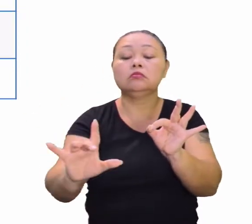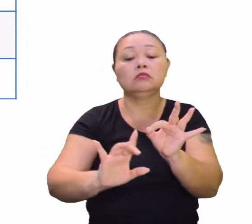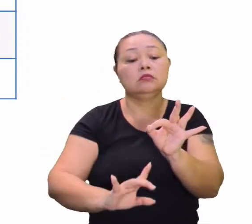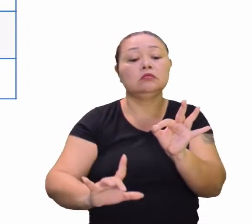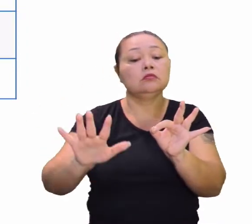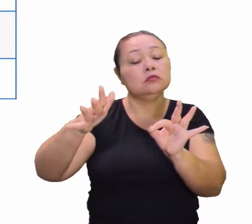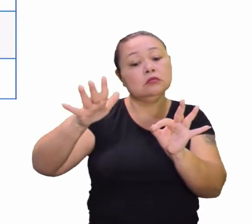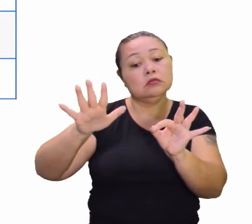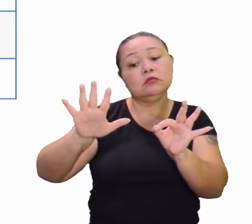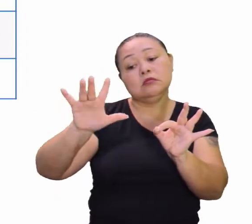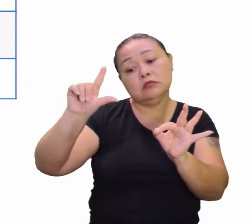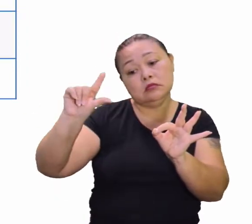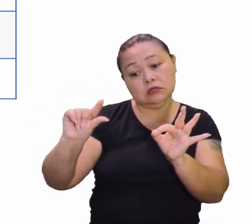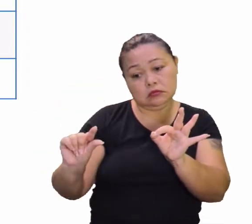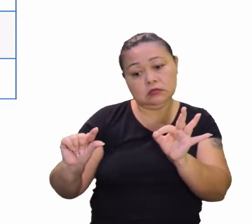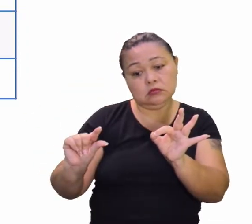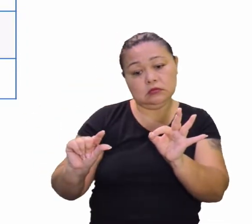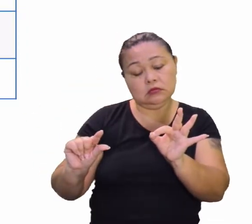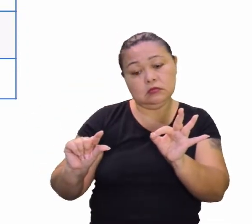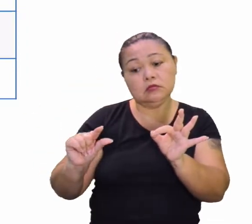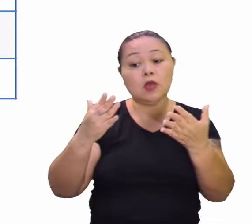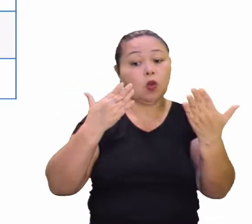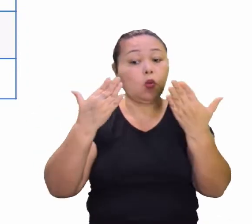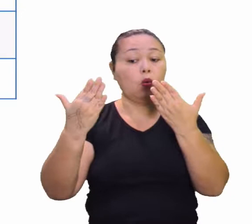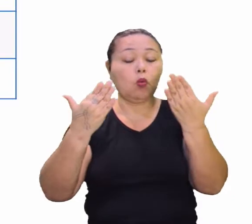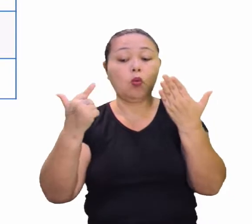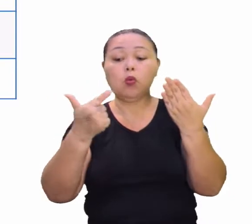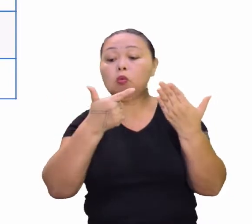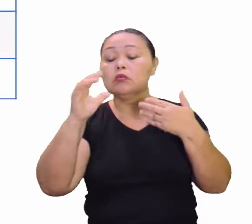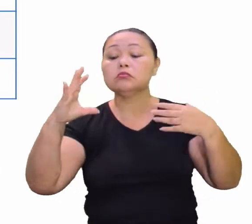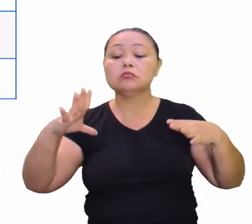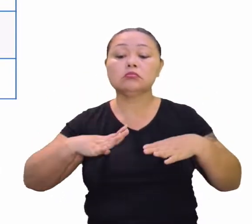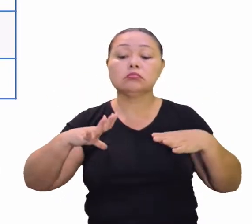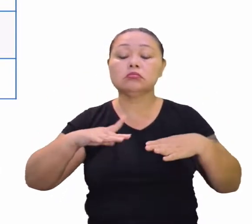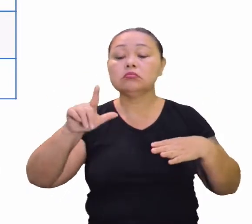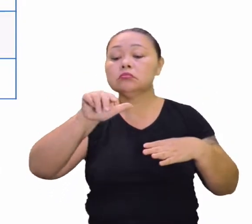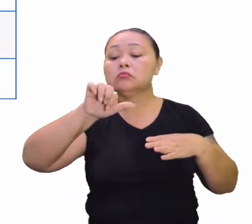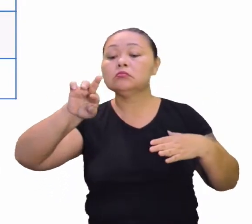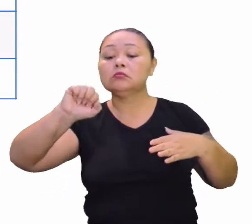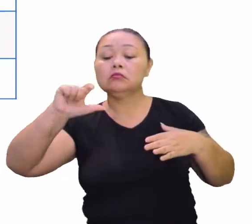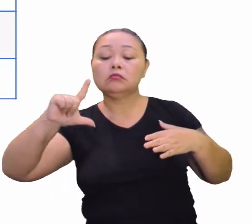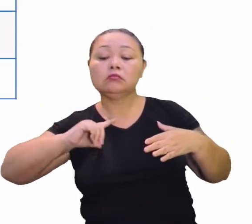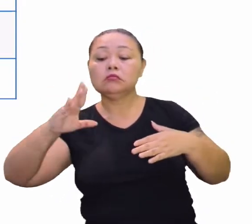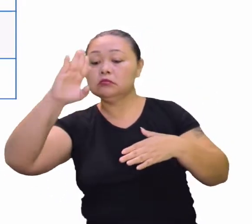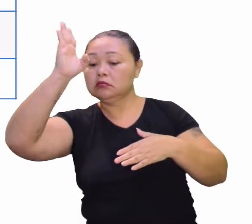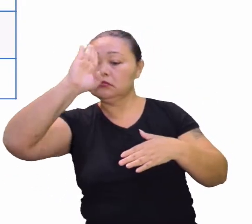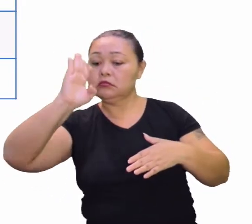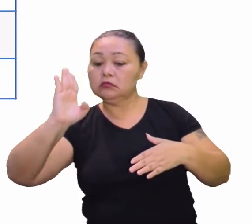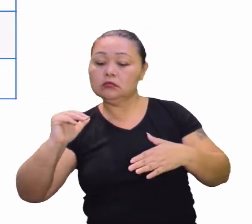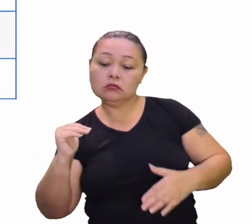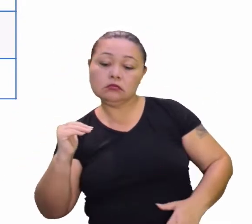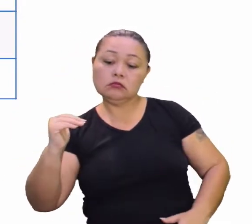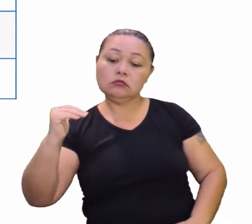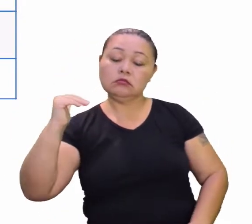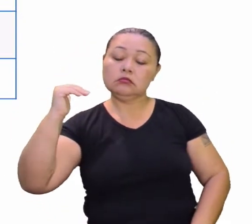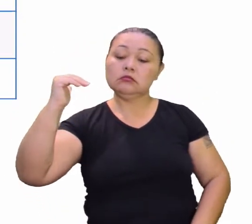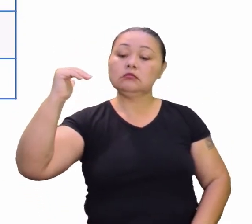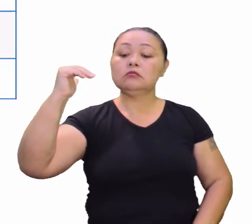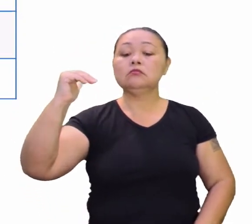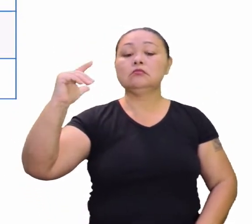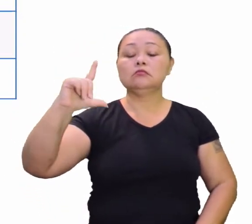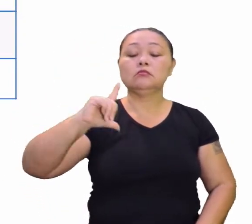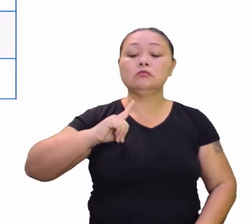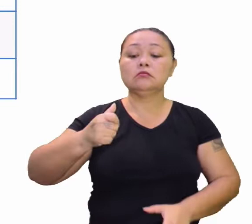quadrado. É uma média baixa, comparado, por exemplo, com cidades do litoral do Brasil, que tem uma elevada